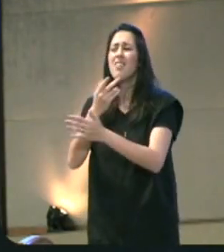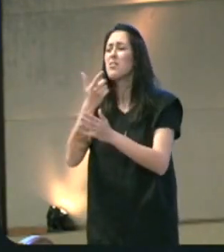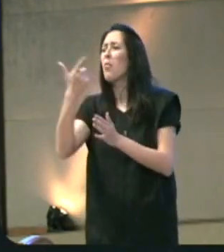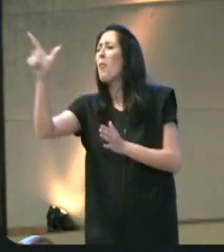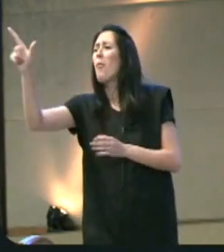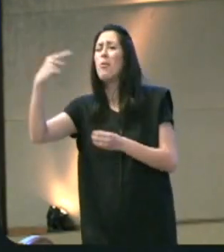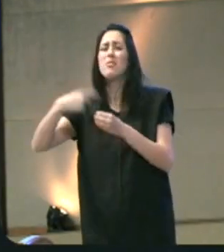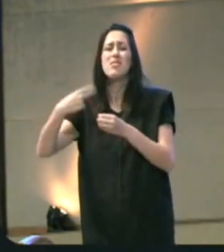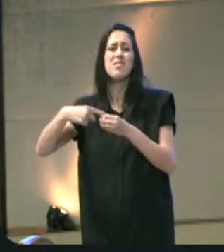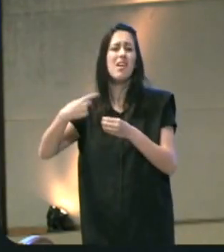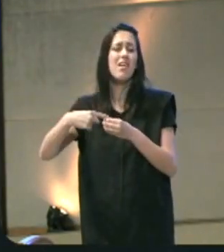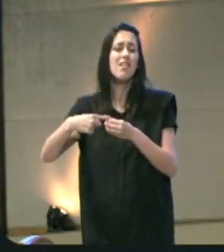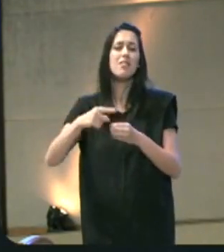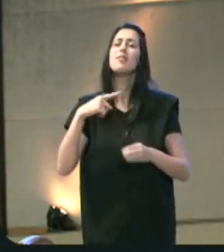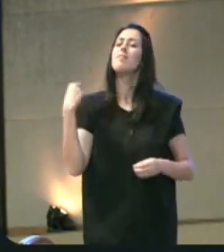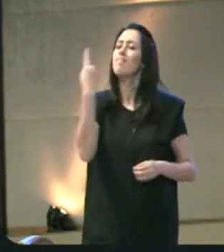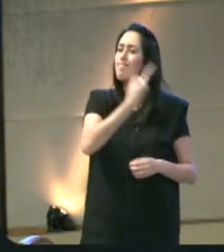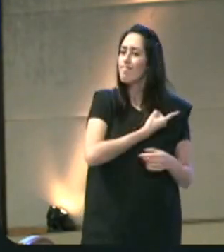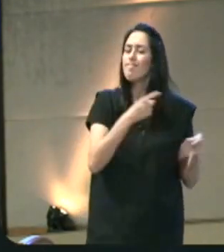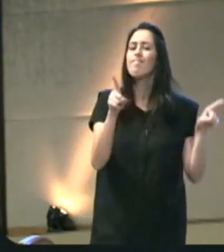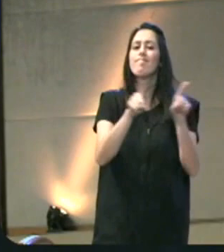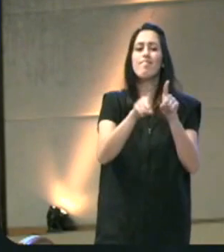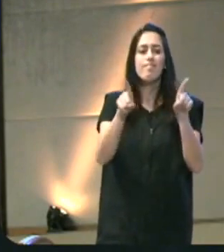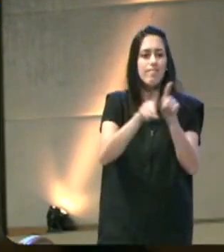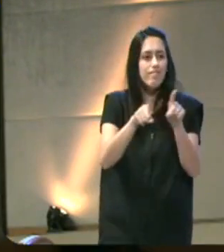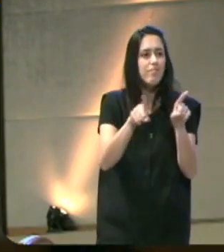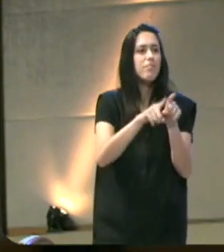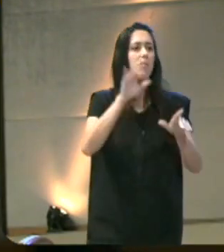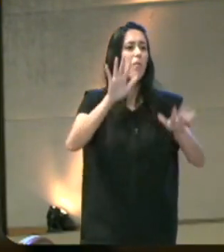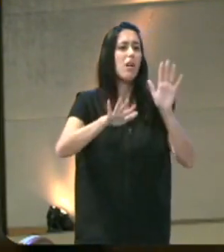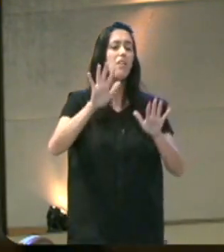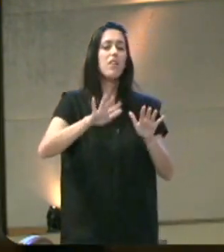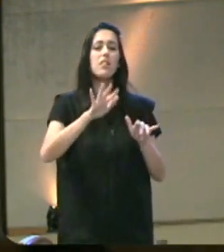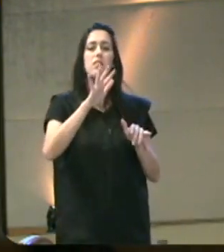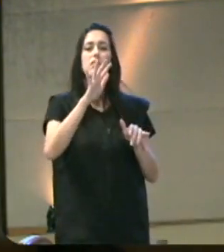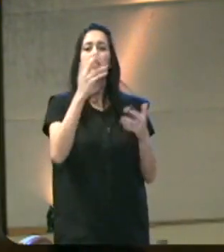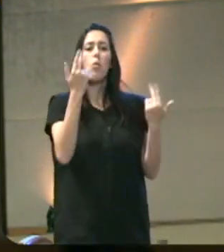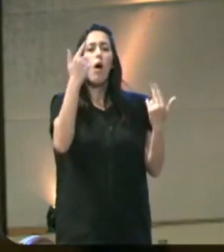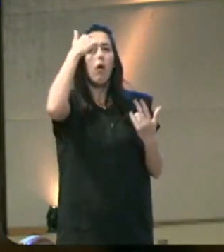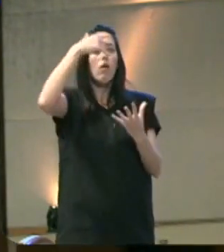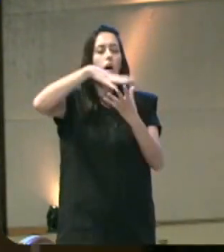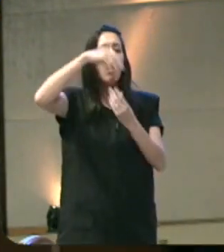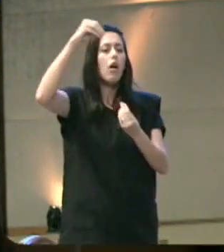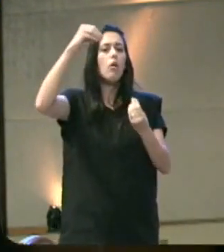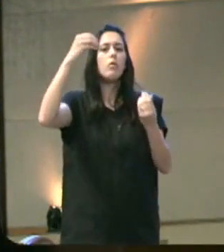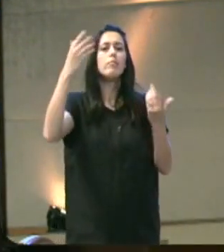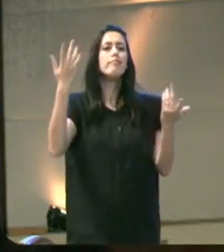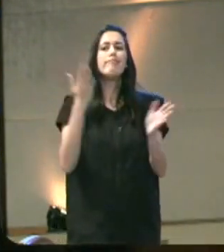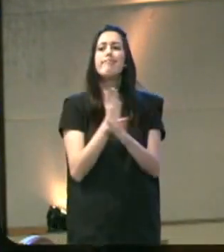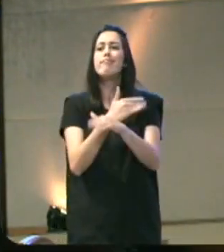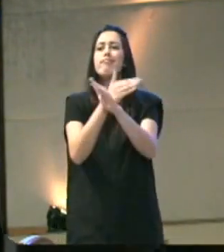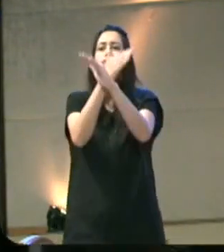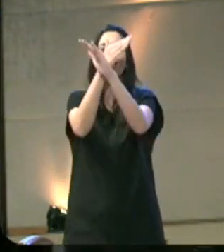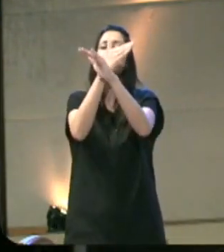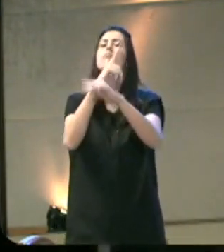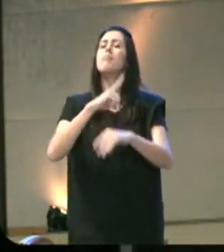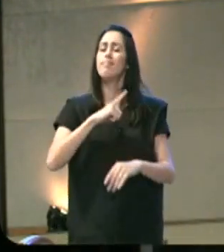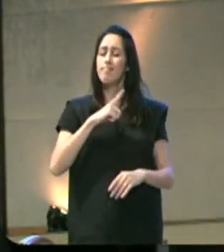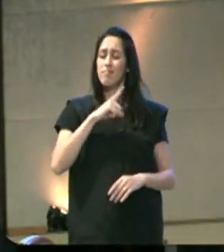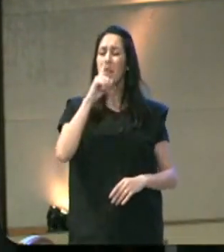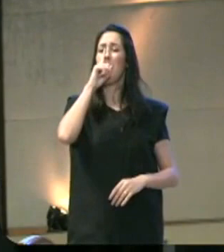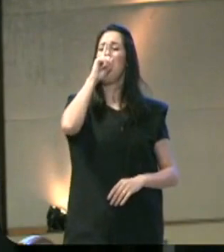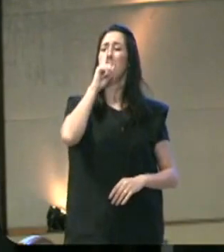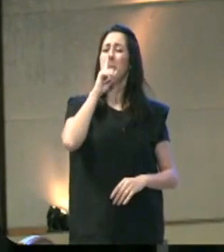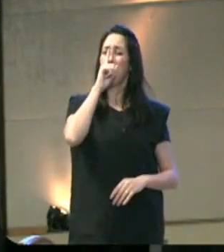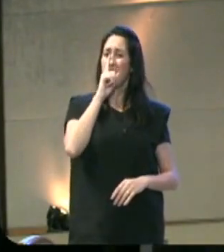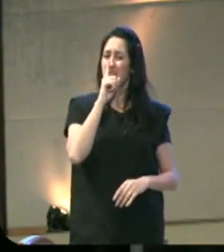nós, quando estamos com os nossos olhos espirituais fechados, nós não discernimos os perigos e